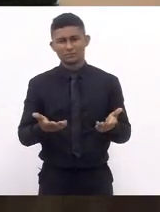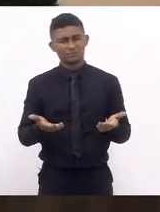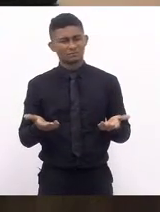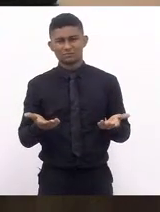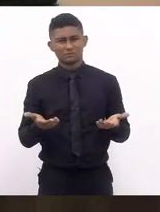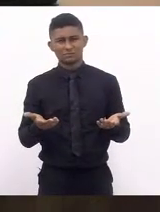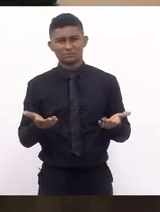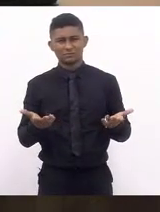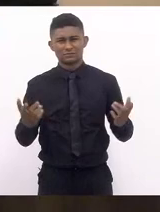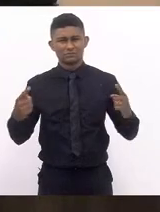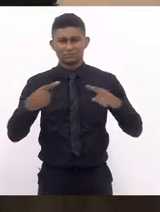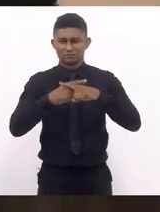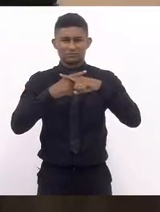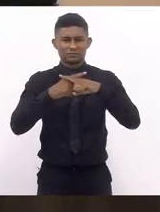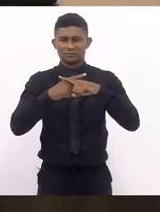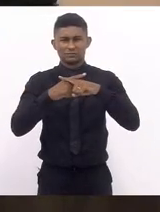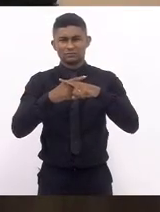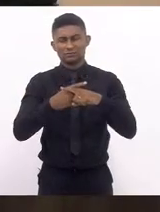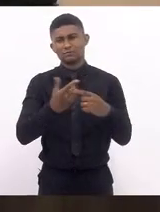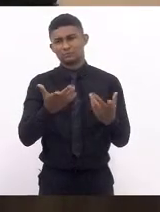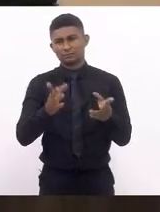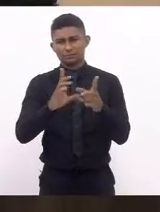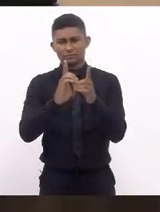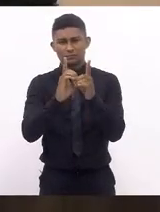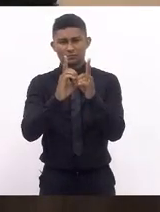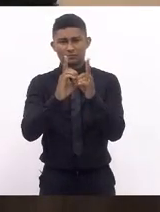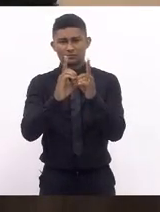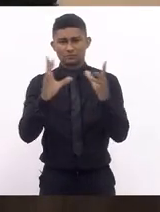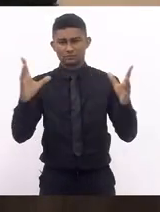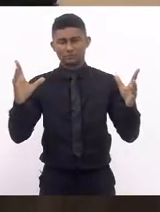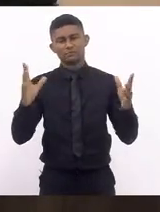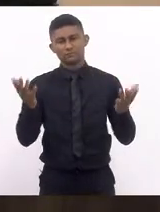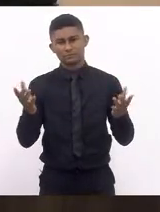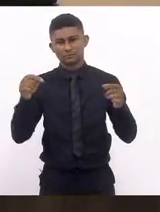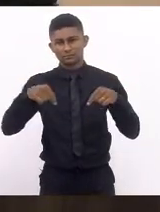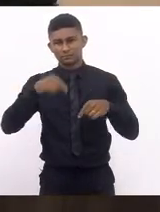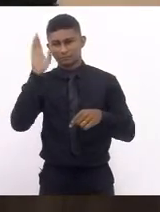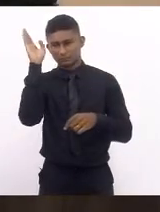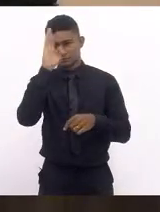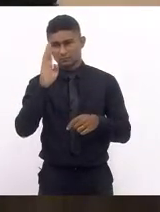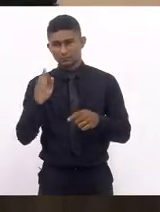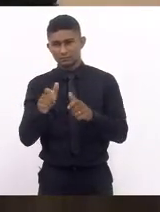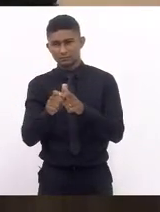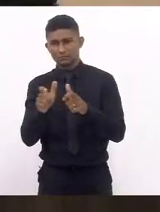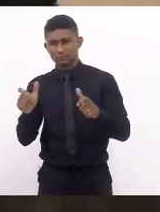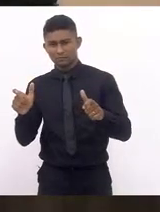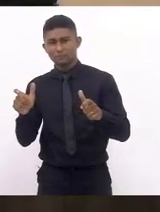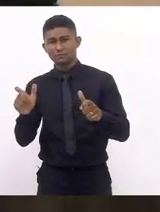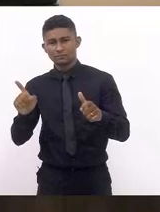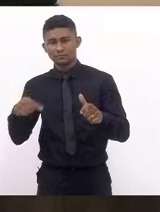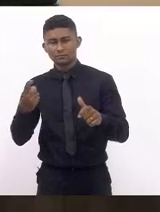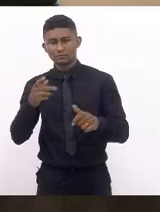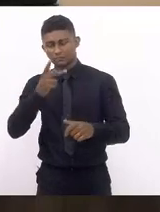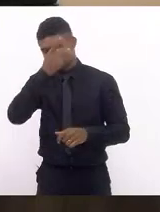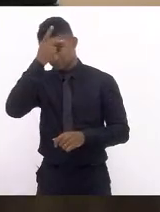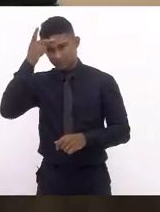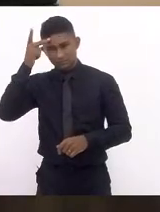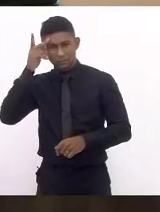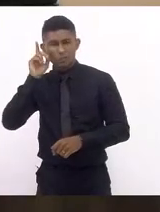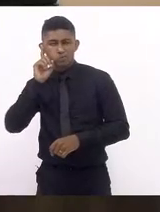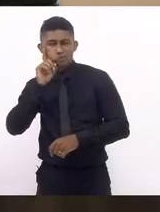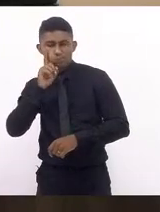na democracia Inclusive a maior parte da população brasileira é constituída de pessoas não-brancas vão dizer ser